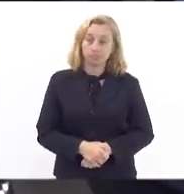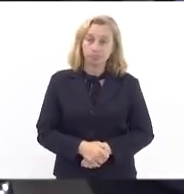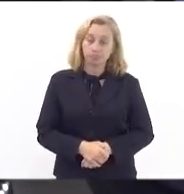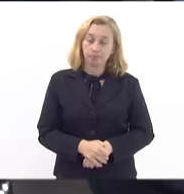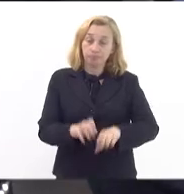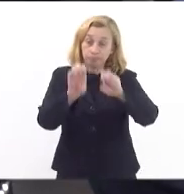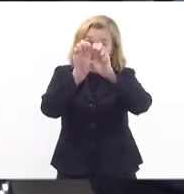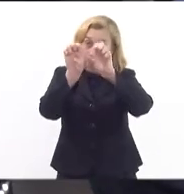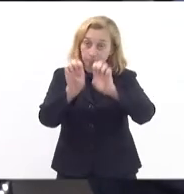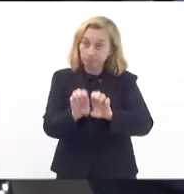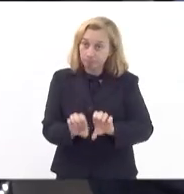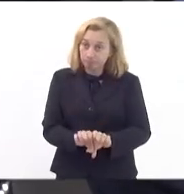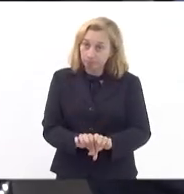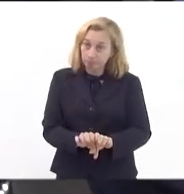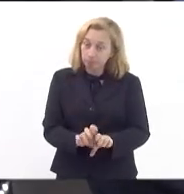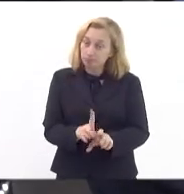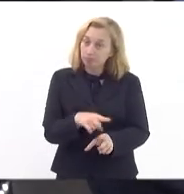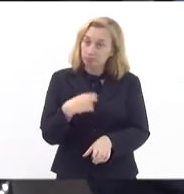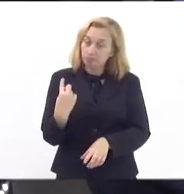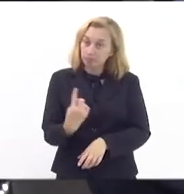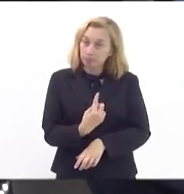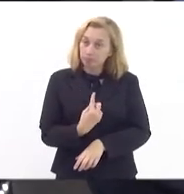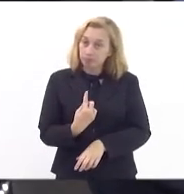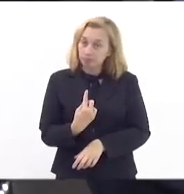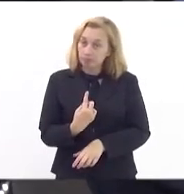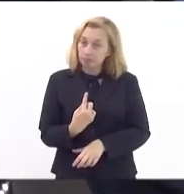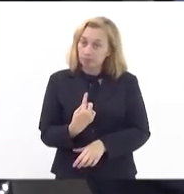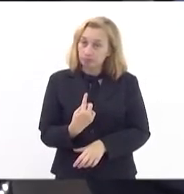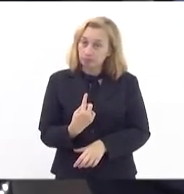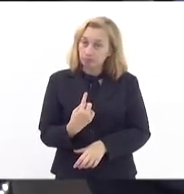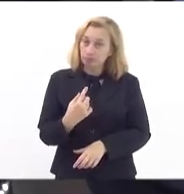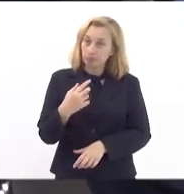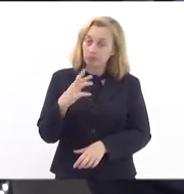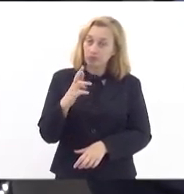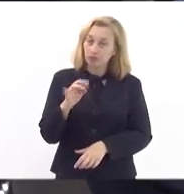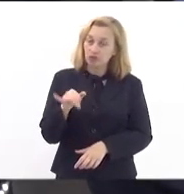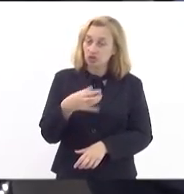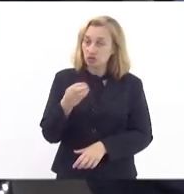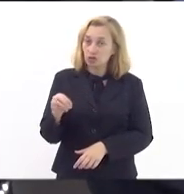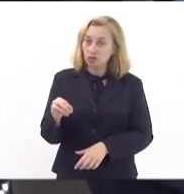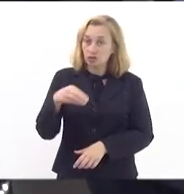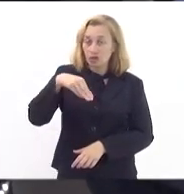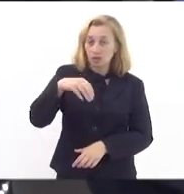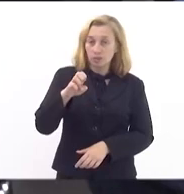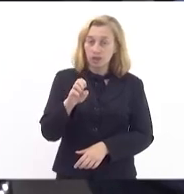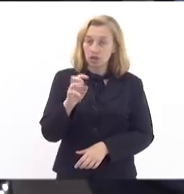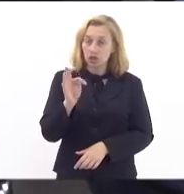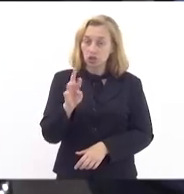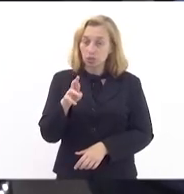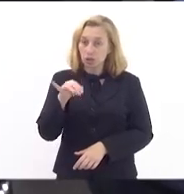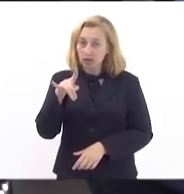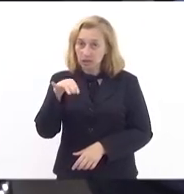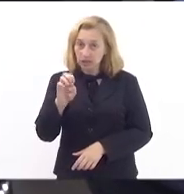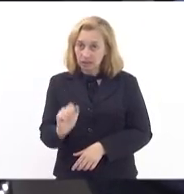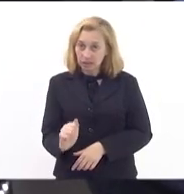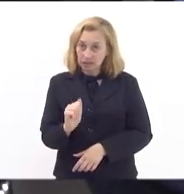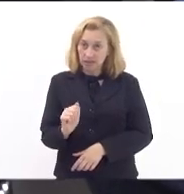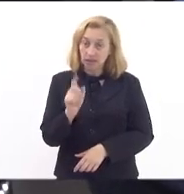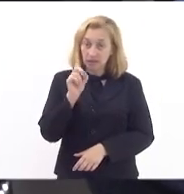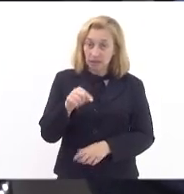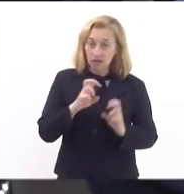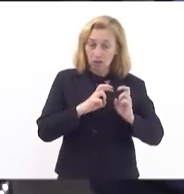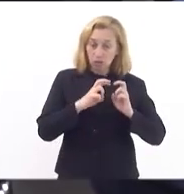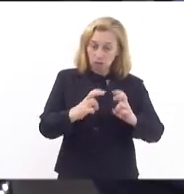estruturador da nossa região metropolitana que é o trem é o único sistema estruturador é o trem